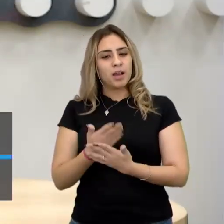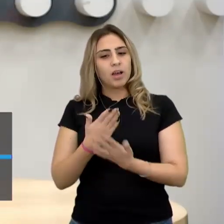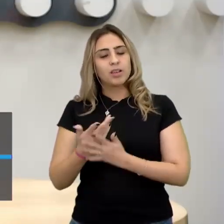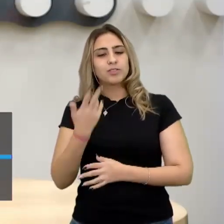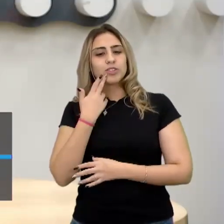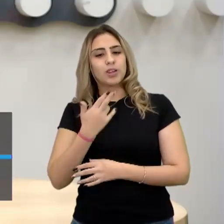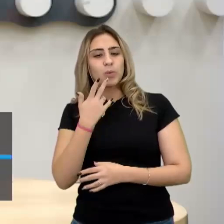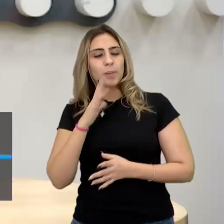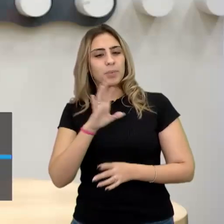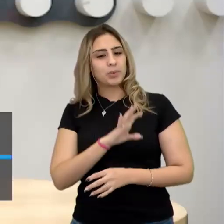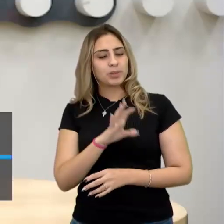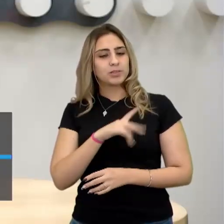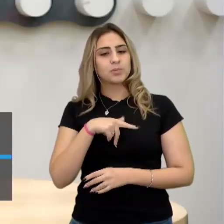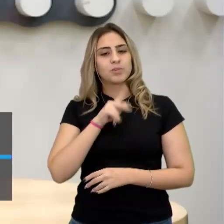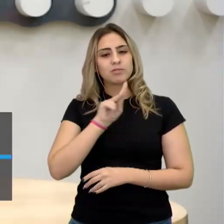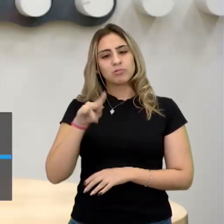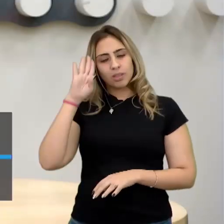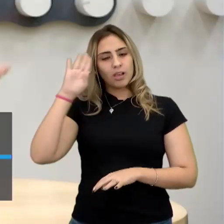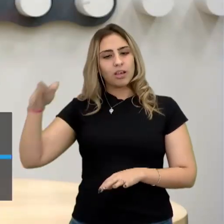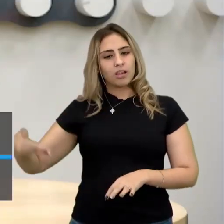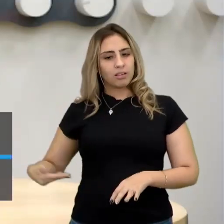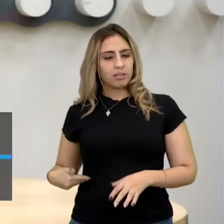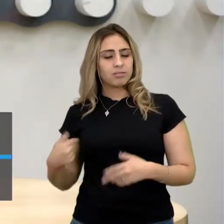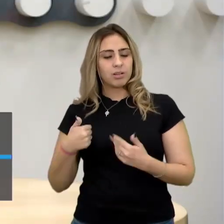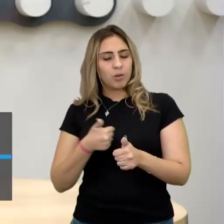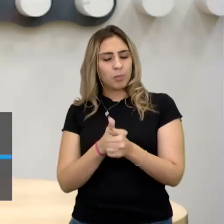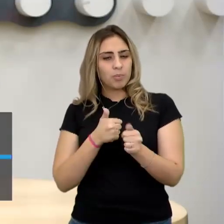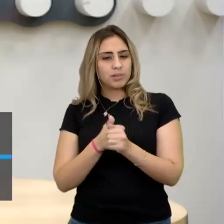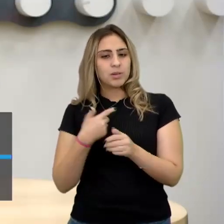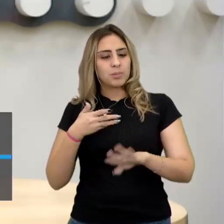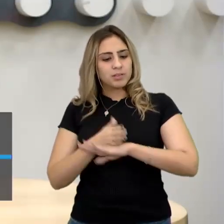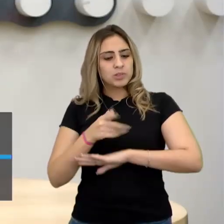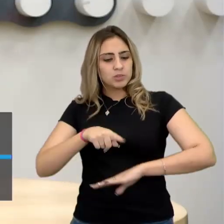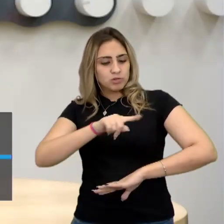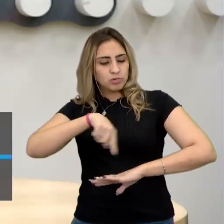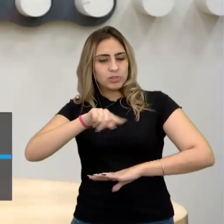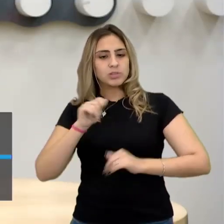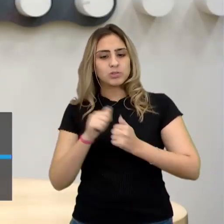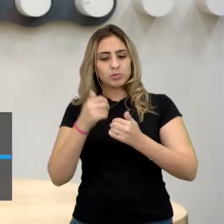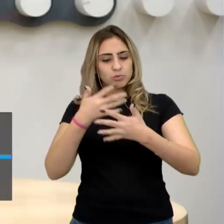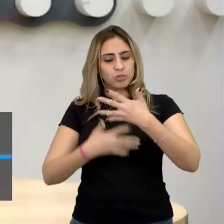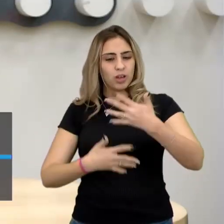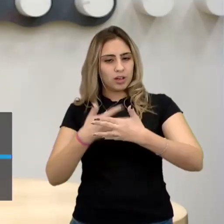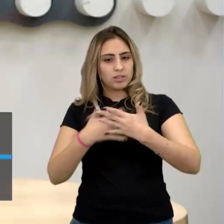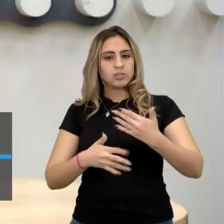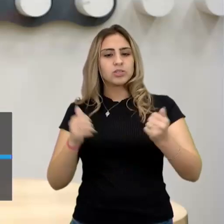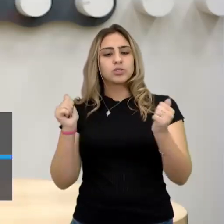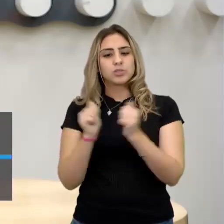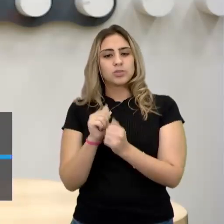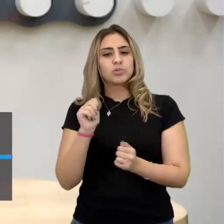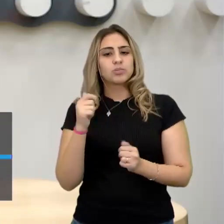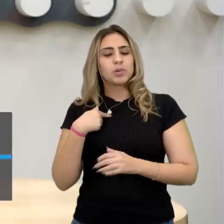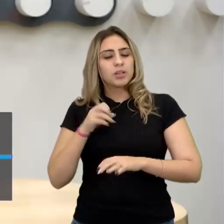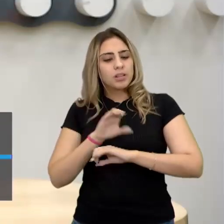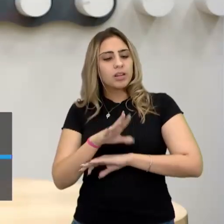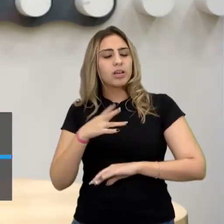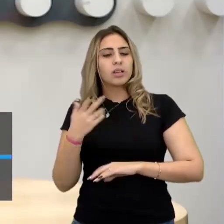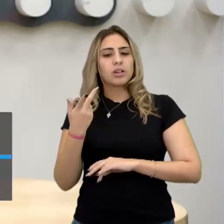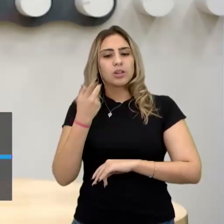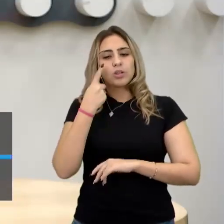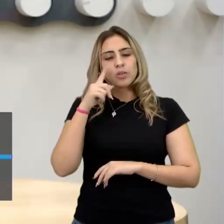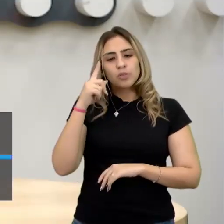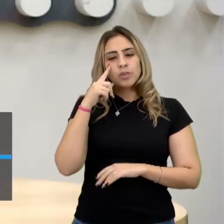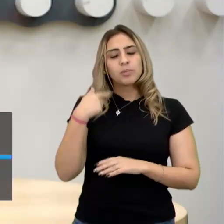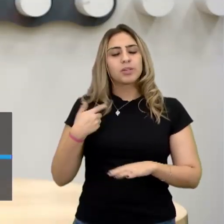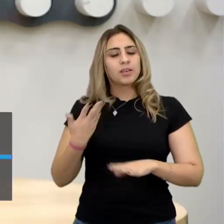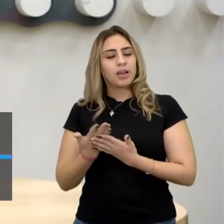de língua portuguesa. Eu sou a professora Tayane, estarei acompanhando a participação de vocês aqui no chat. Mandem dúvidas, participem, porque